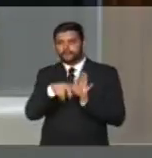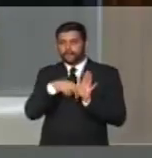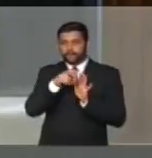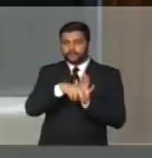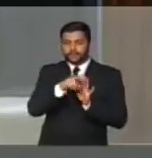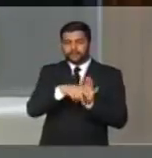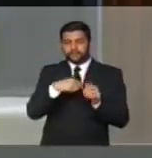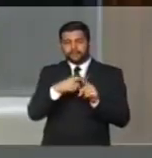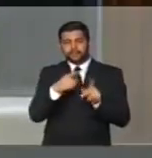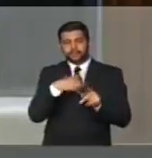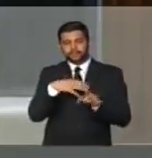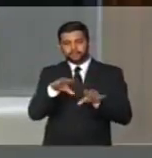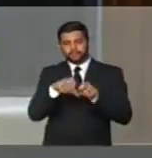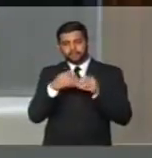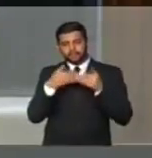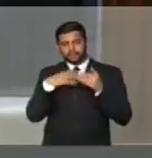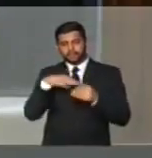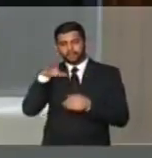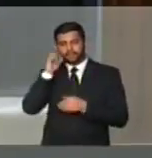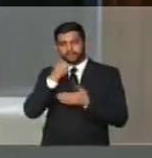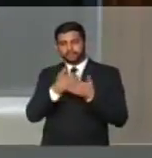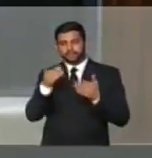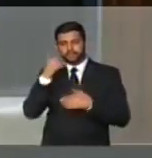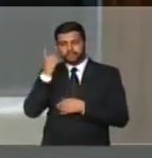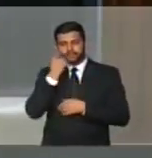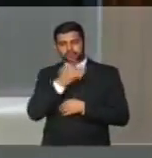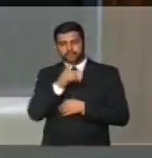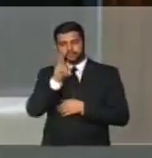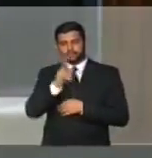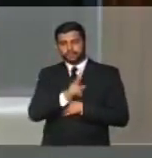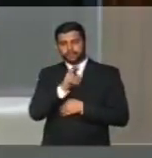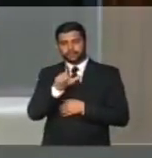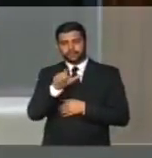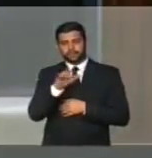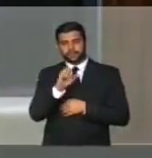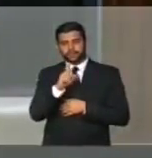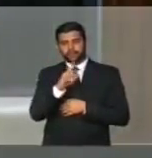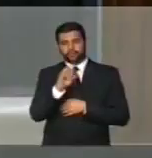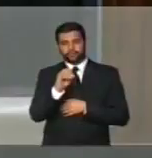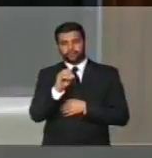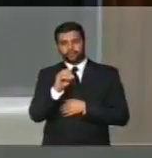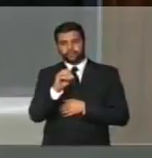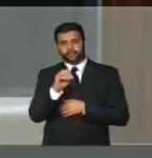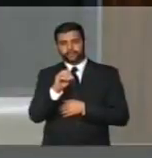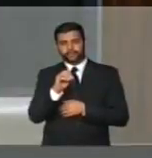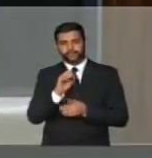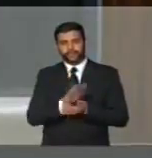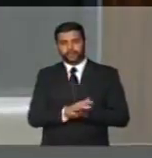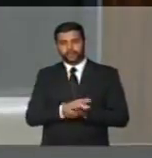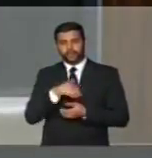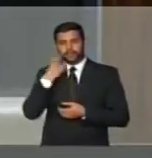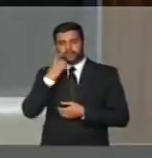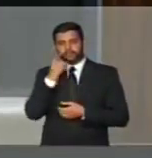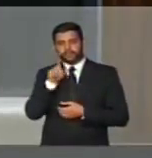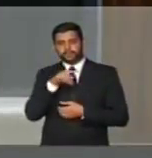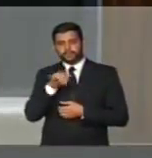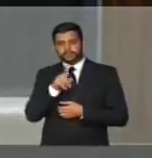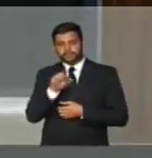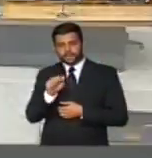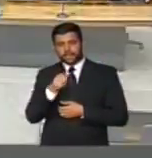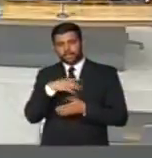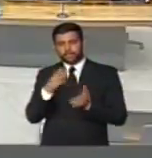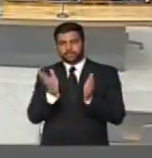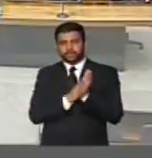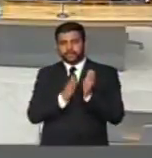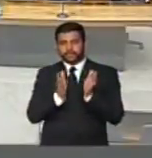eu ouço com atenção o eminente deputado Padre Luiz Couto da Paraíba. Deputado Gonzaga, eu quero